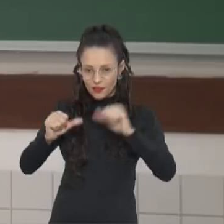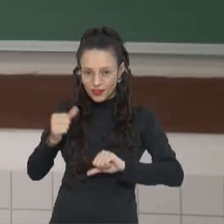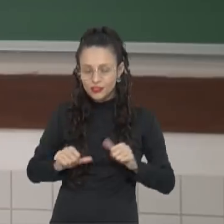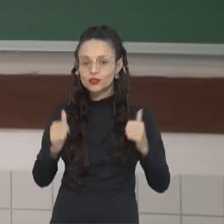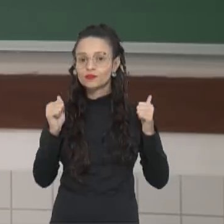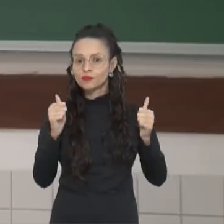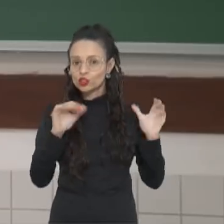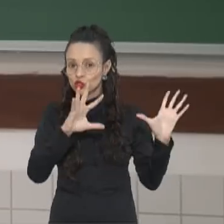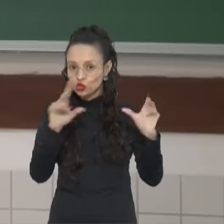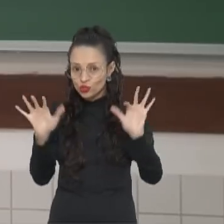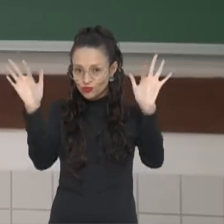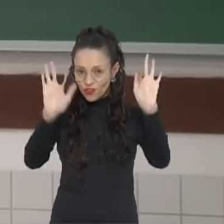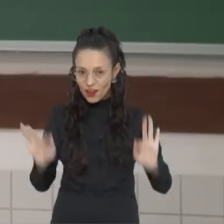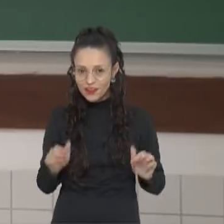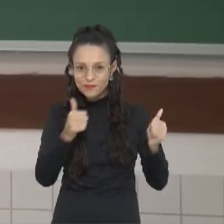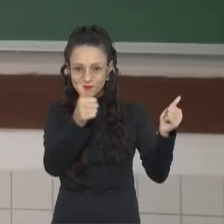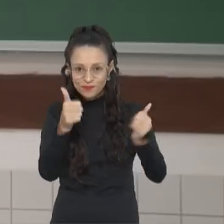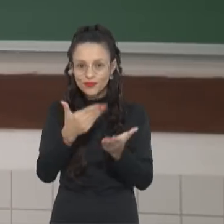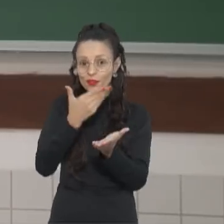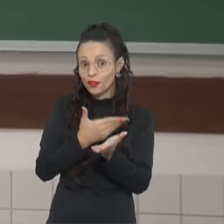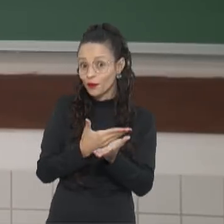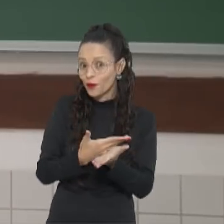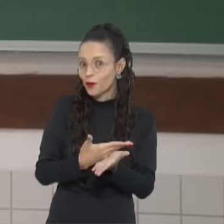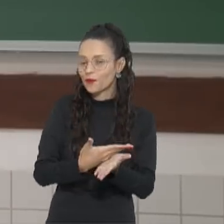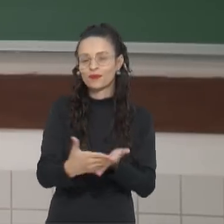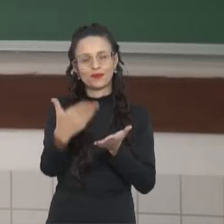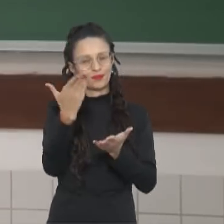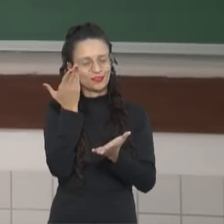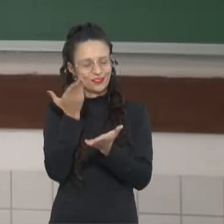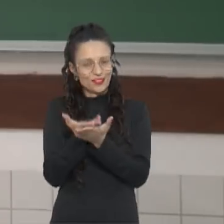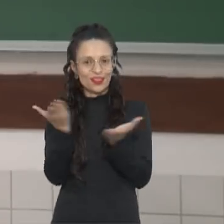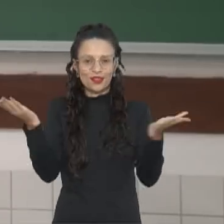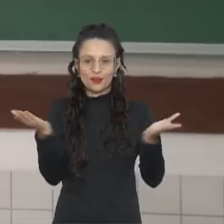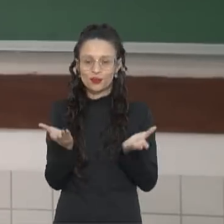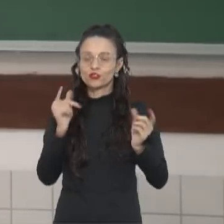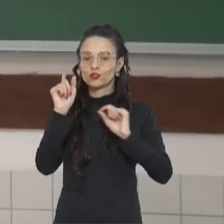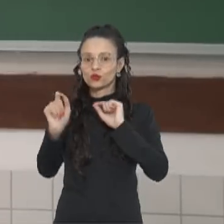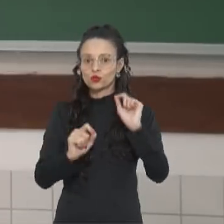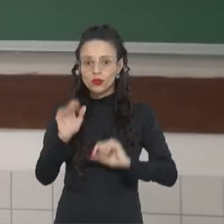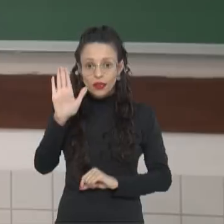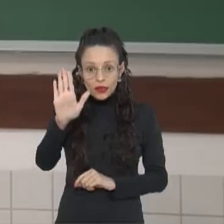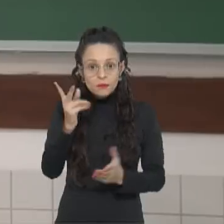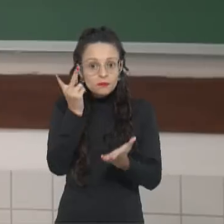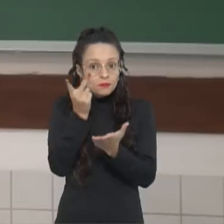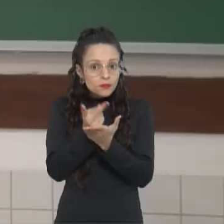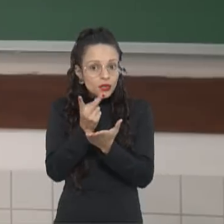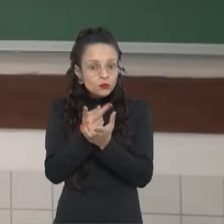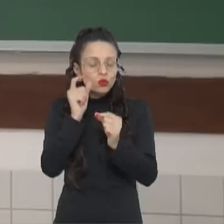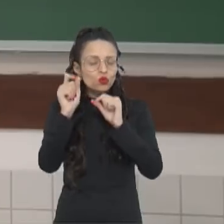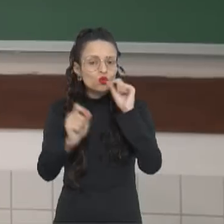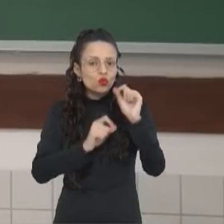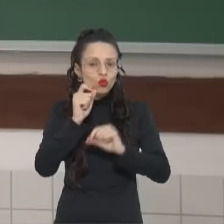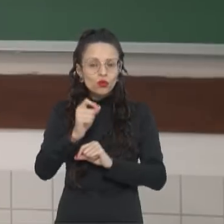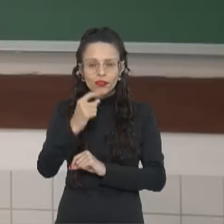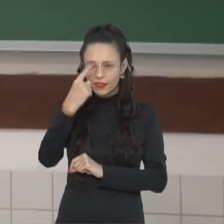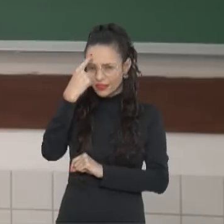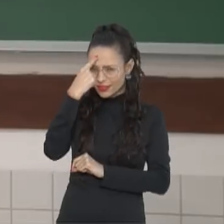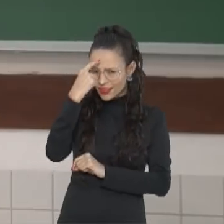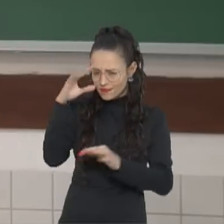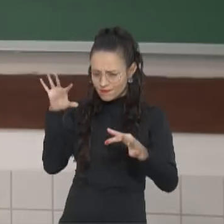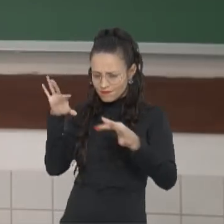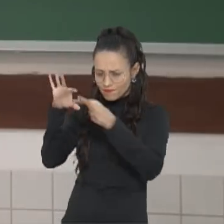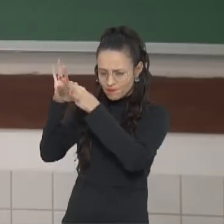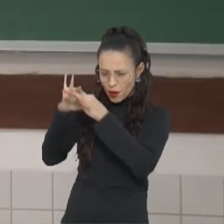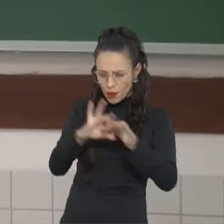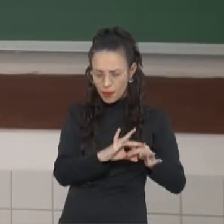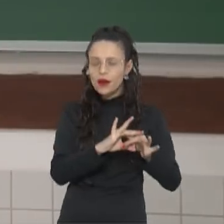feliz, tudo certinho? Começando nossa aula de hoje, ainda dentro daquelas ideias de Guerra Fria,